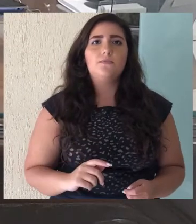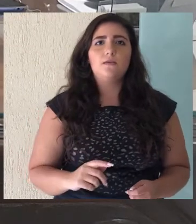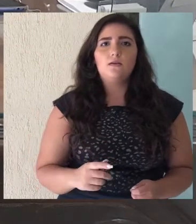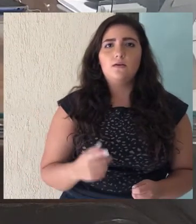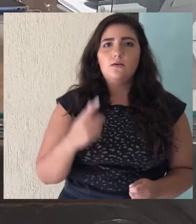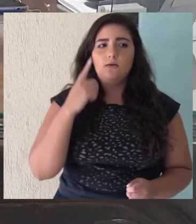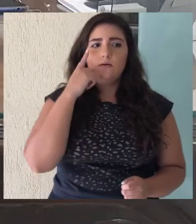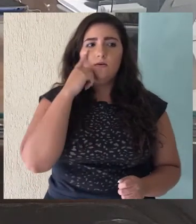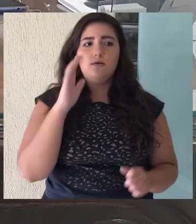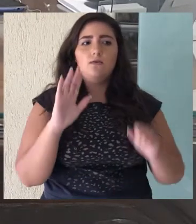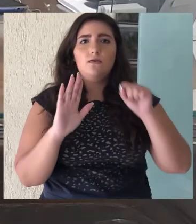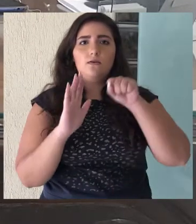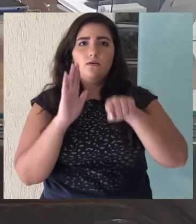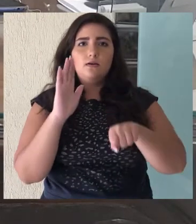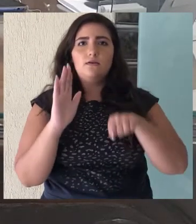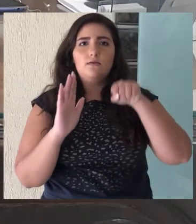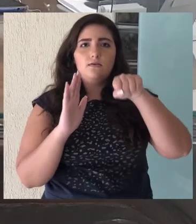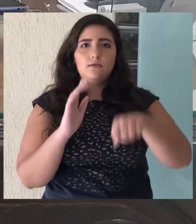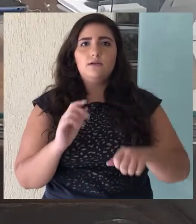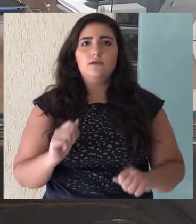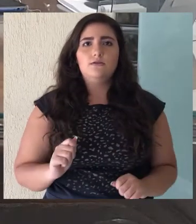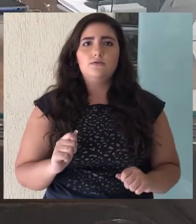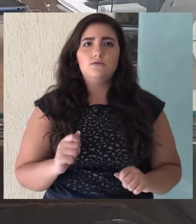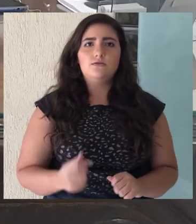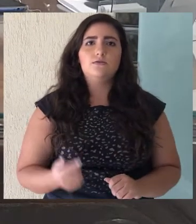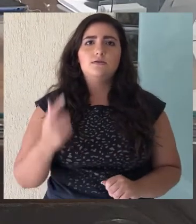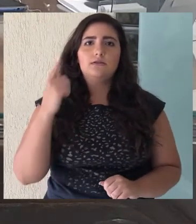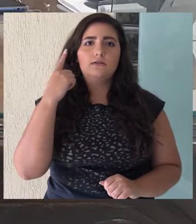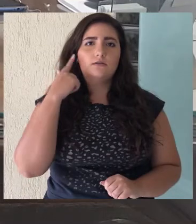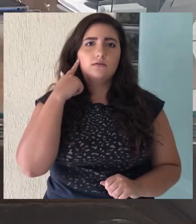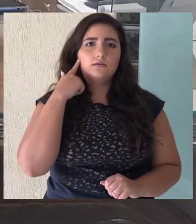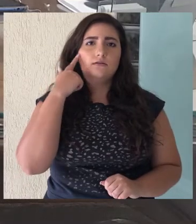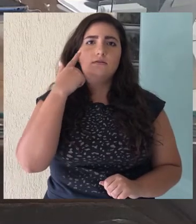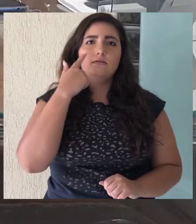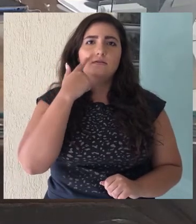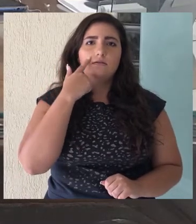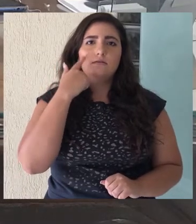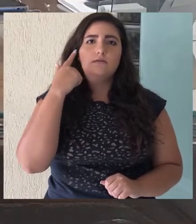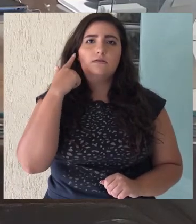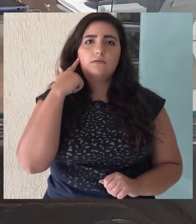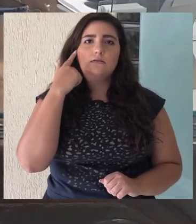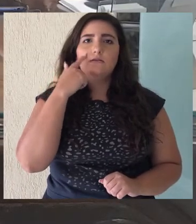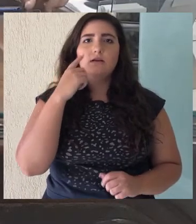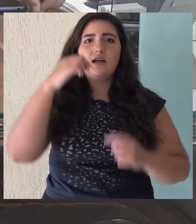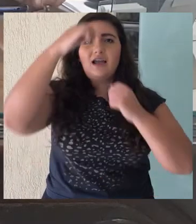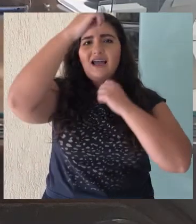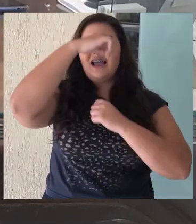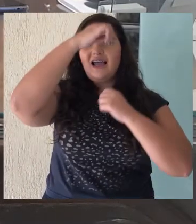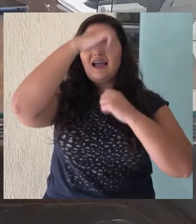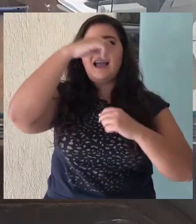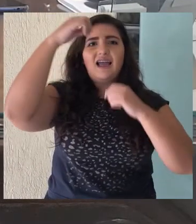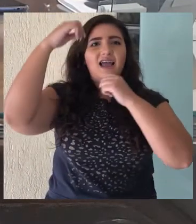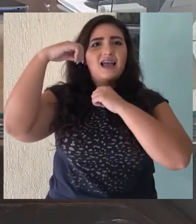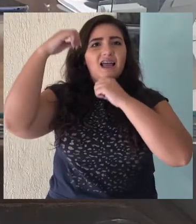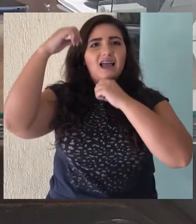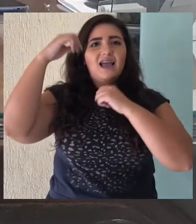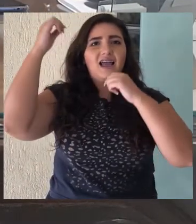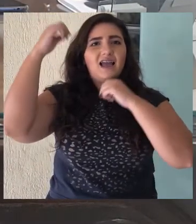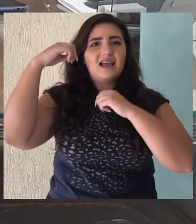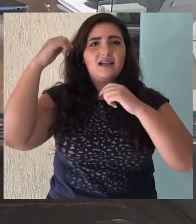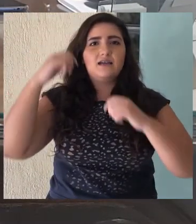é sempre da gengiva para o dente, nesse movimento, tá bom? Nunca nesse movimento. E o fio dental, ele